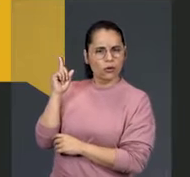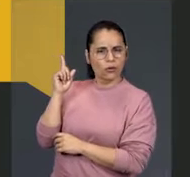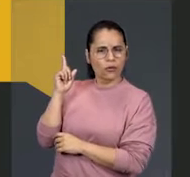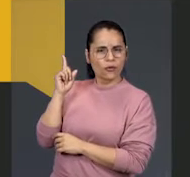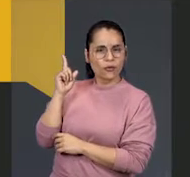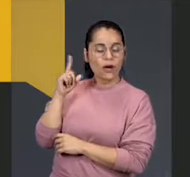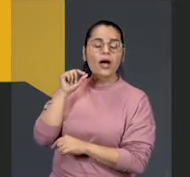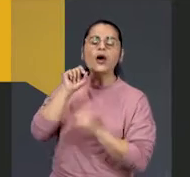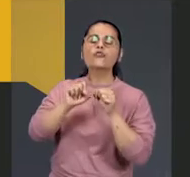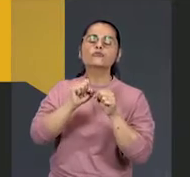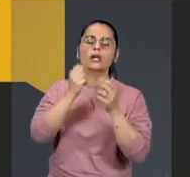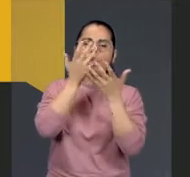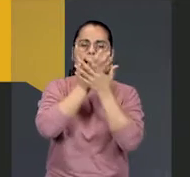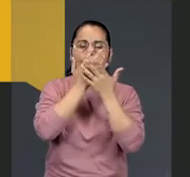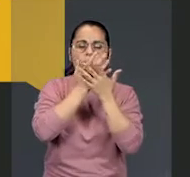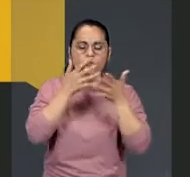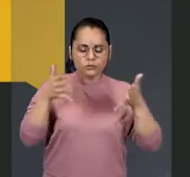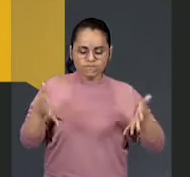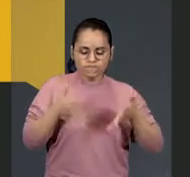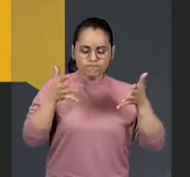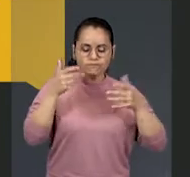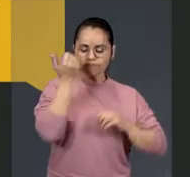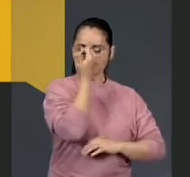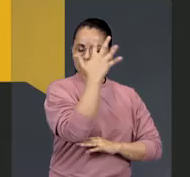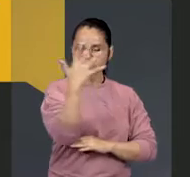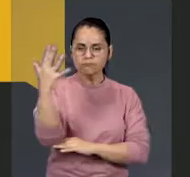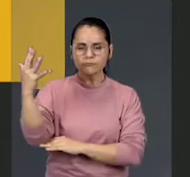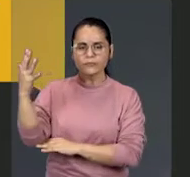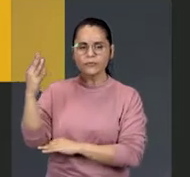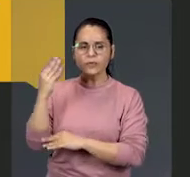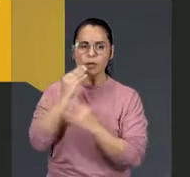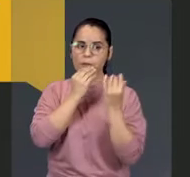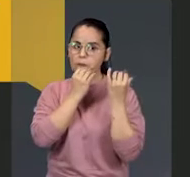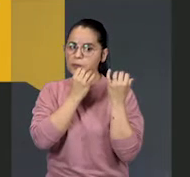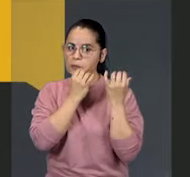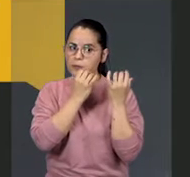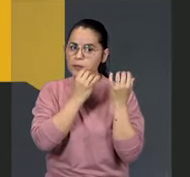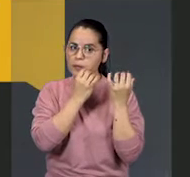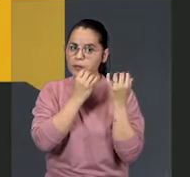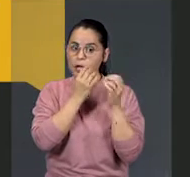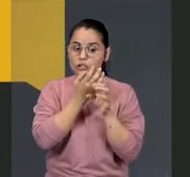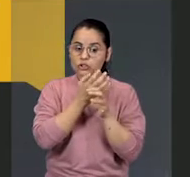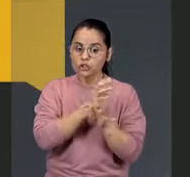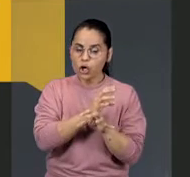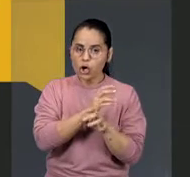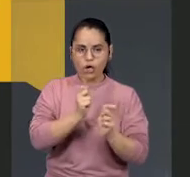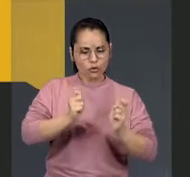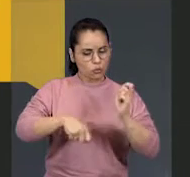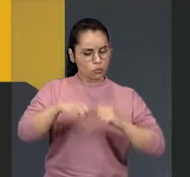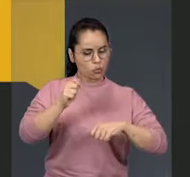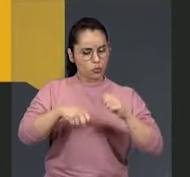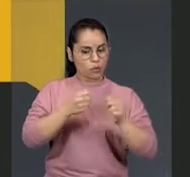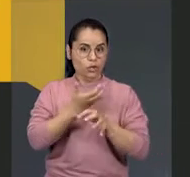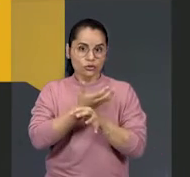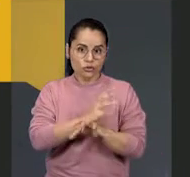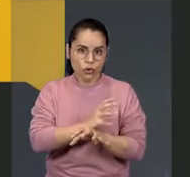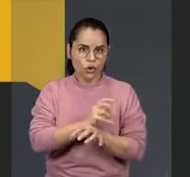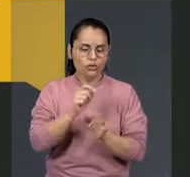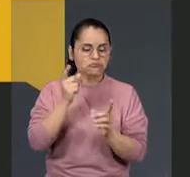da natureza. Flautas de ossos e tambores foram encontrados, datados ainda do